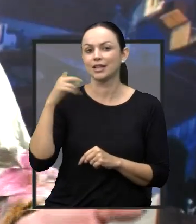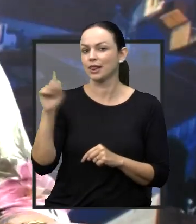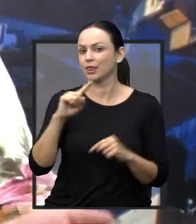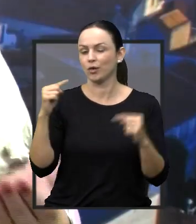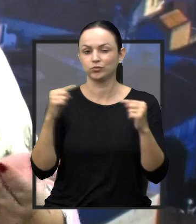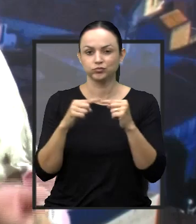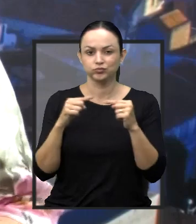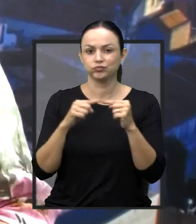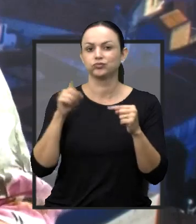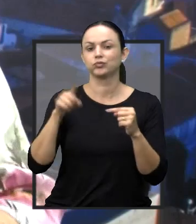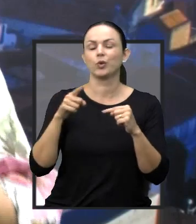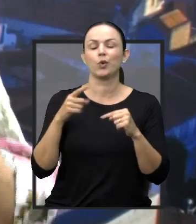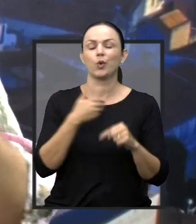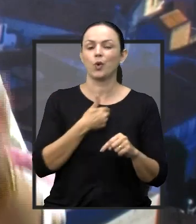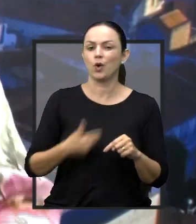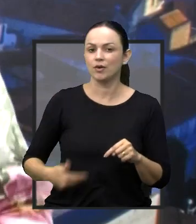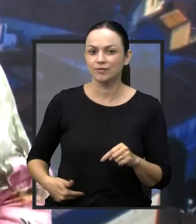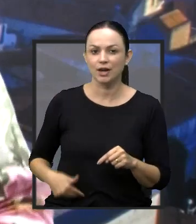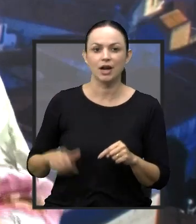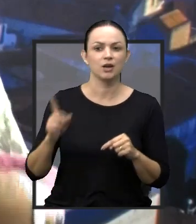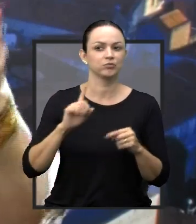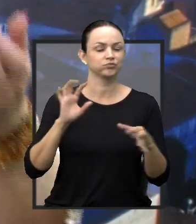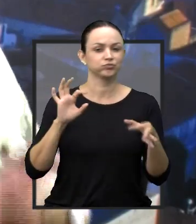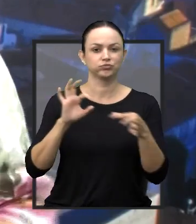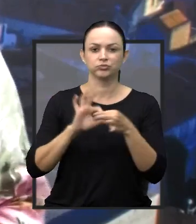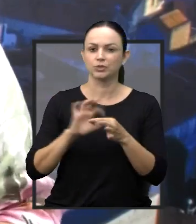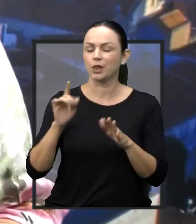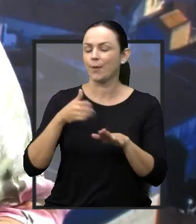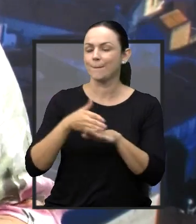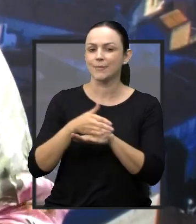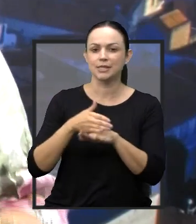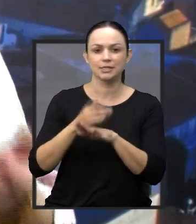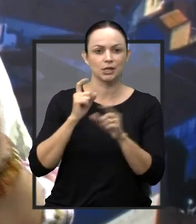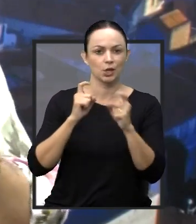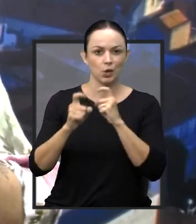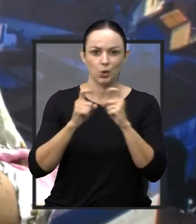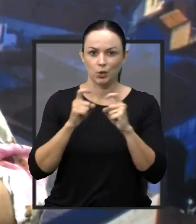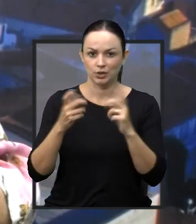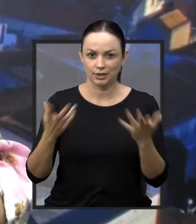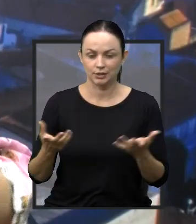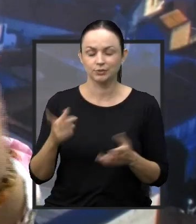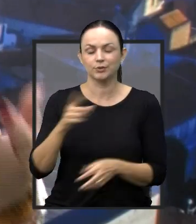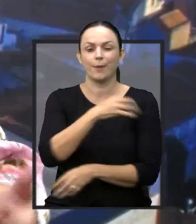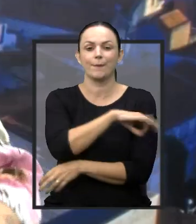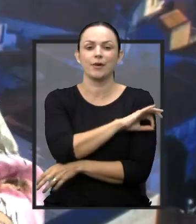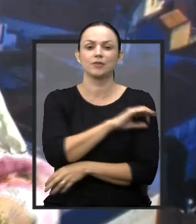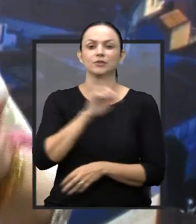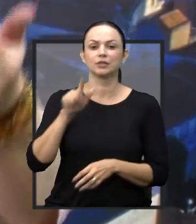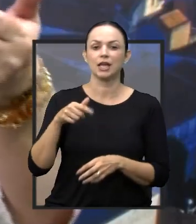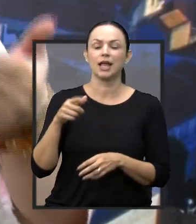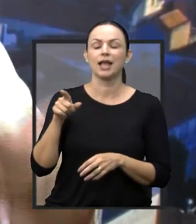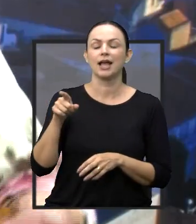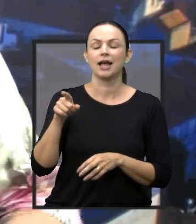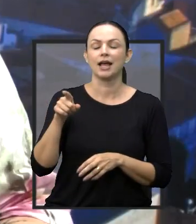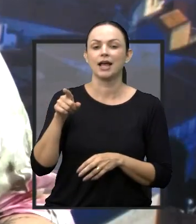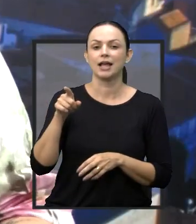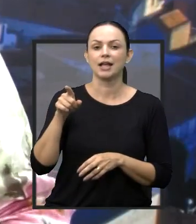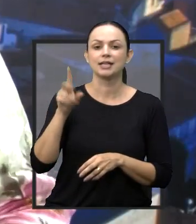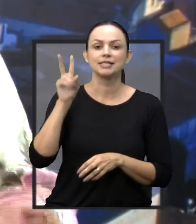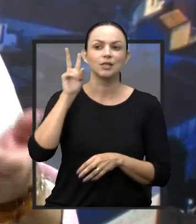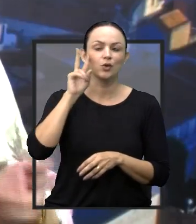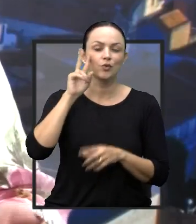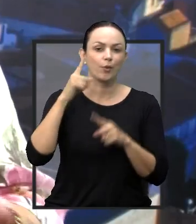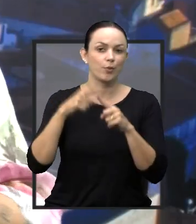são da base do governo, não estão vinculados, não participam das reuniões com o prefeito às segundas-feiras, porque ele